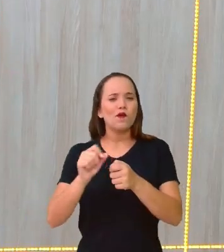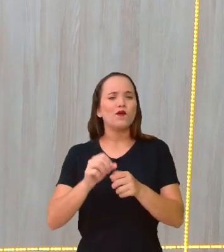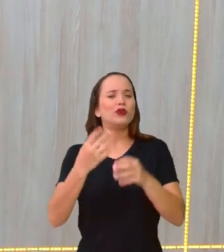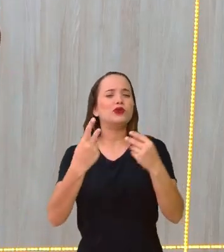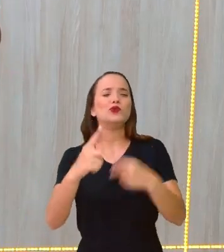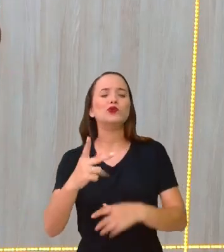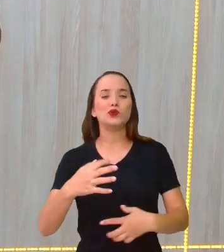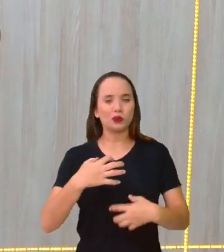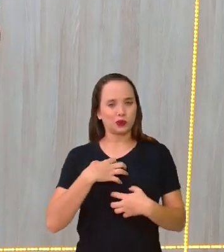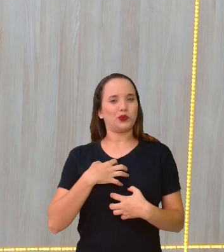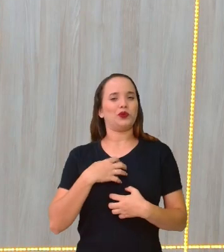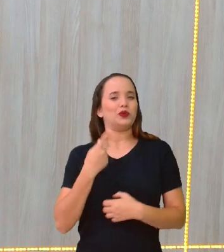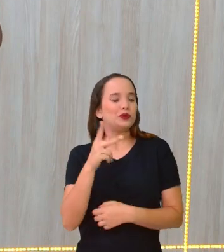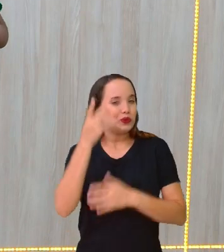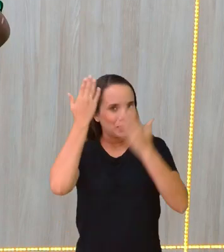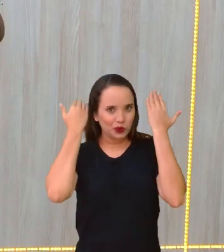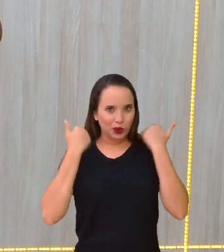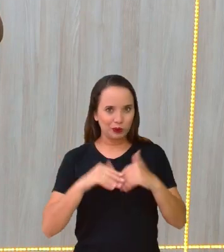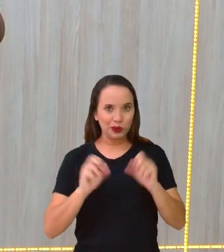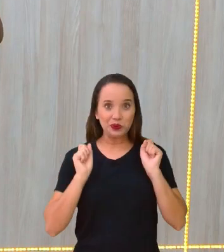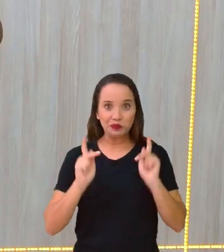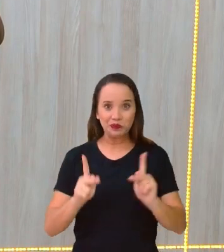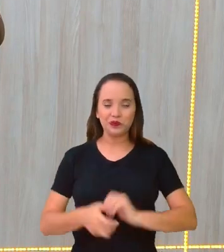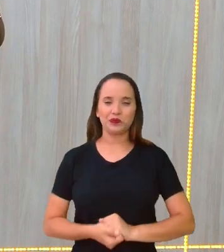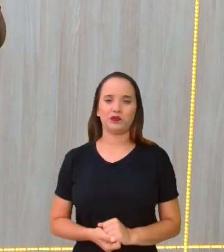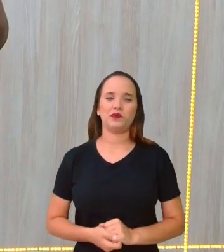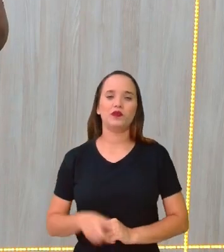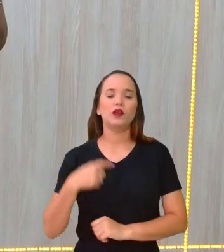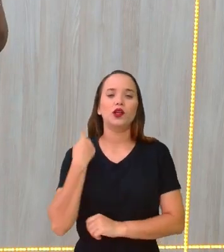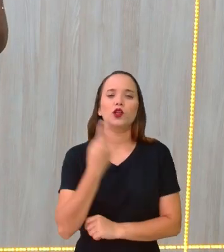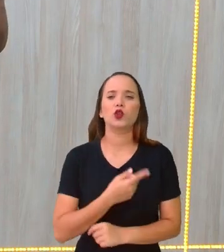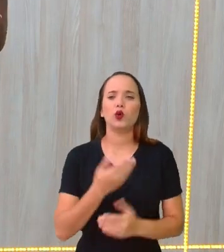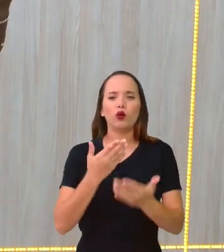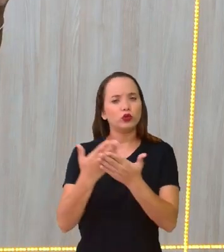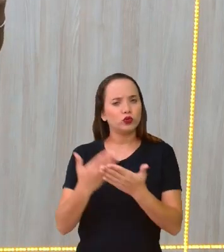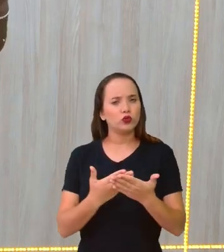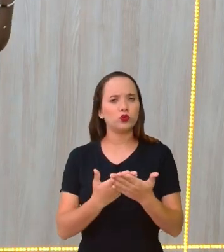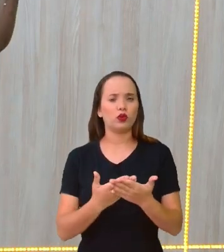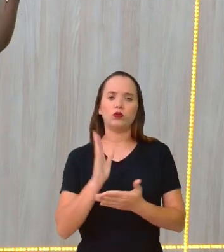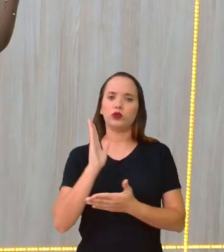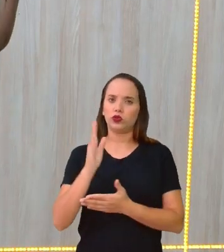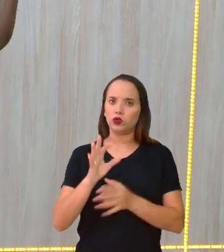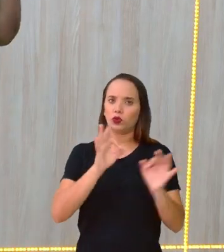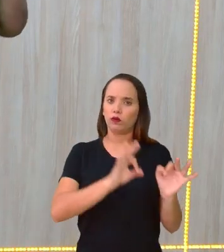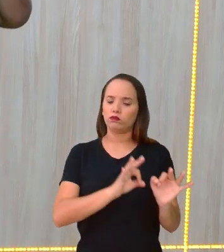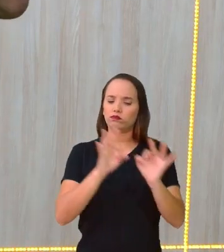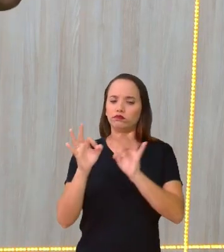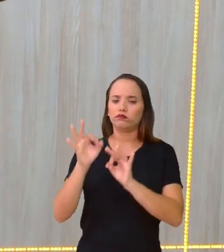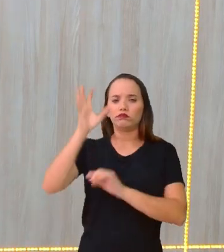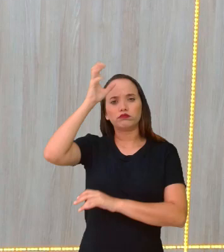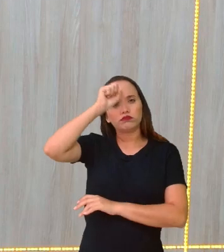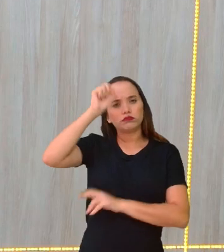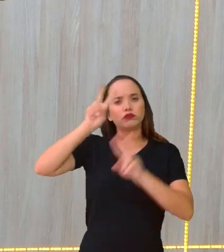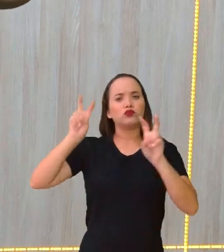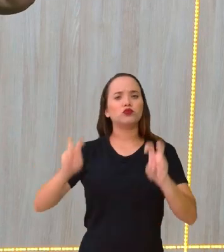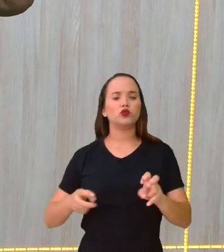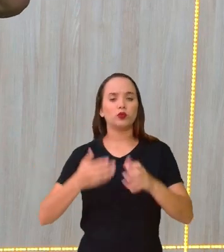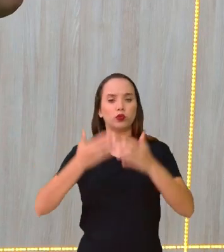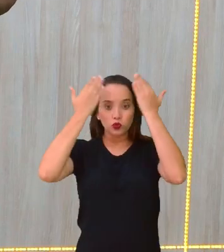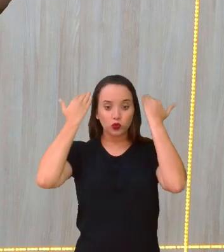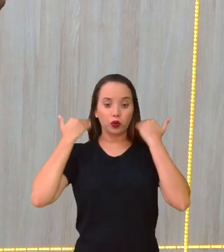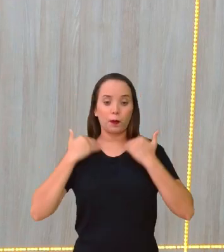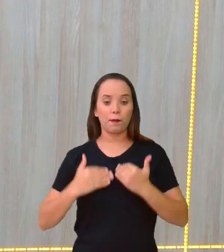como você queira no seu cabelo, tá? A gente viu e estudou que os cabelos, de modo